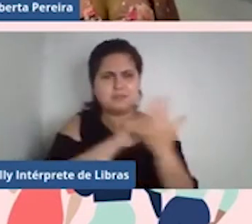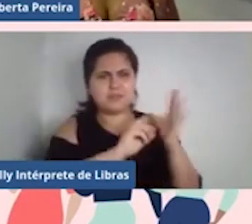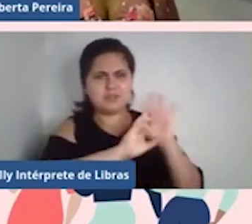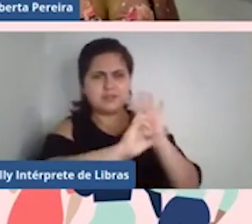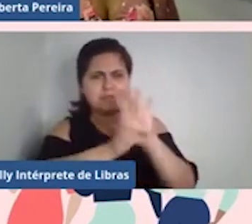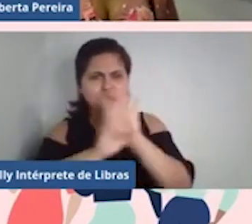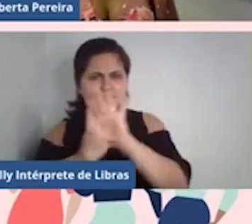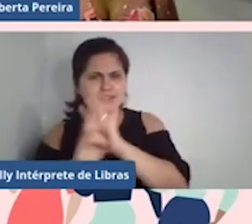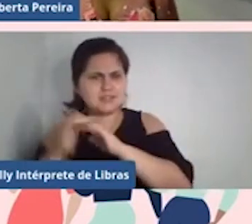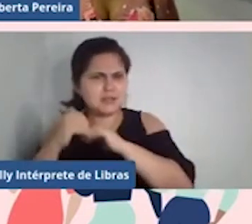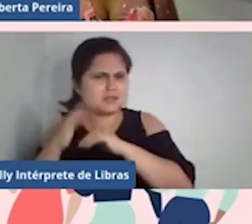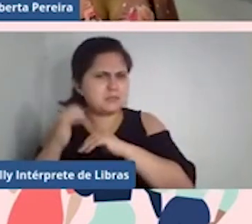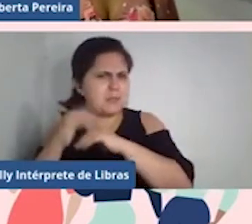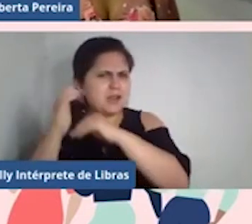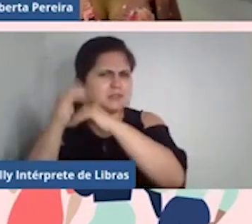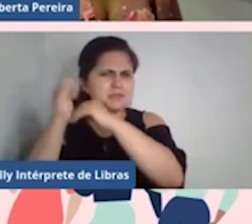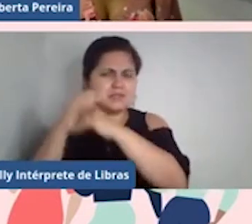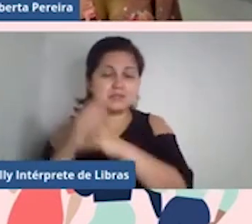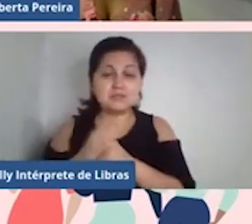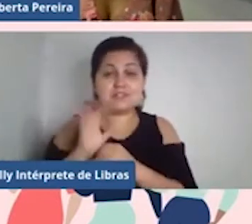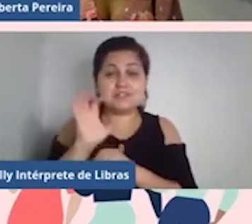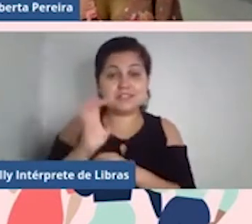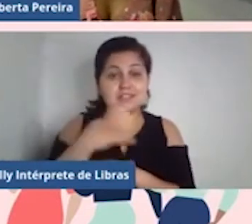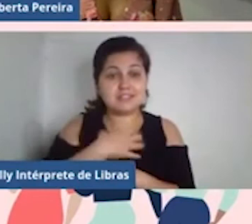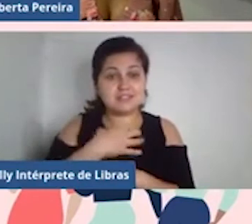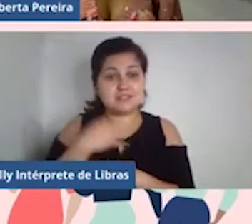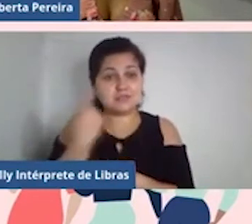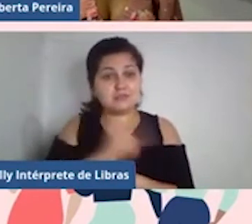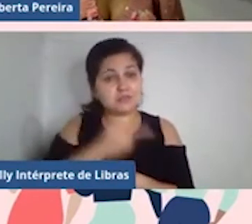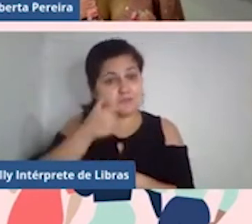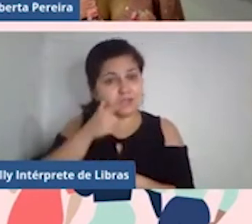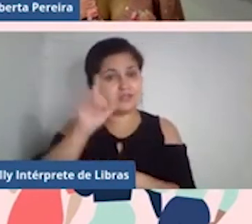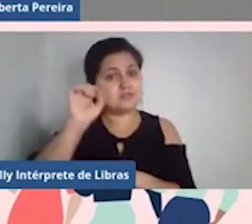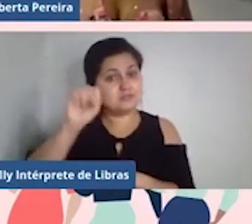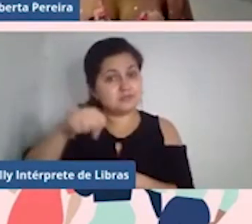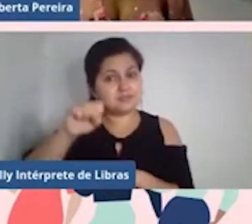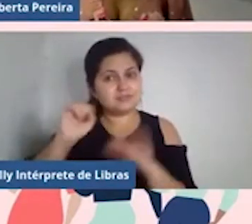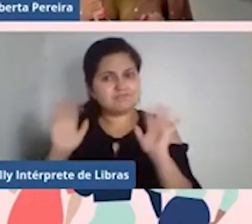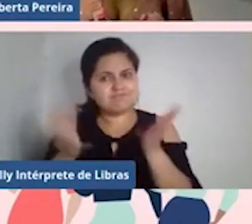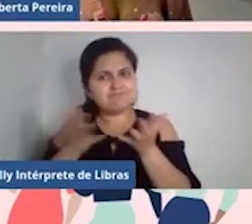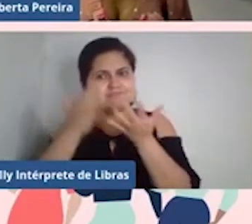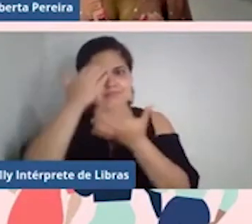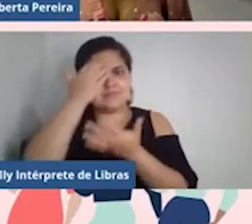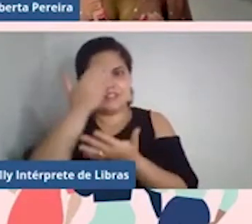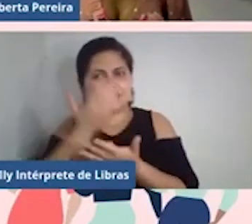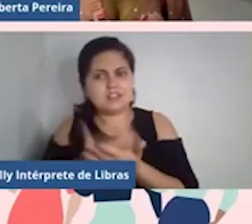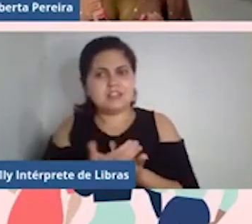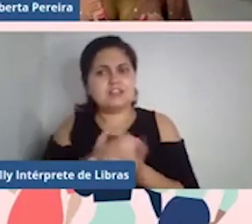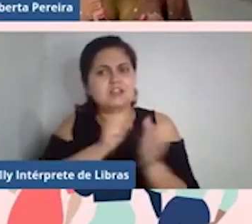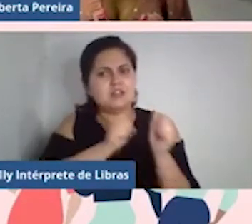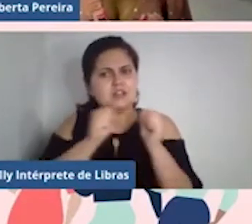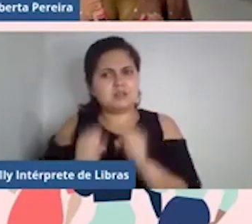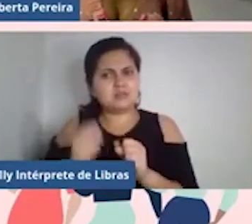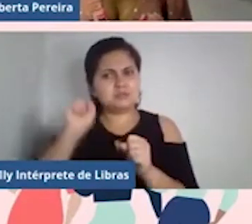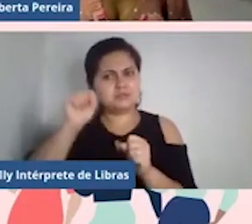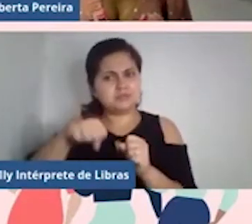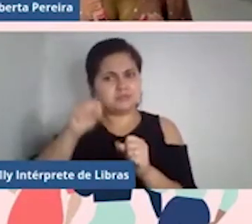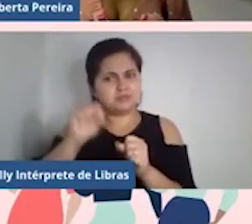representatividade cada vez mais, que é dessa forma que a gente consegue se inspirar e acreditar que é possível,